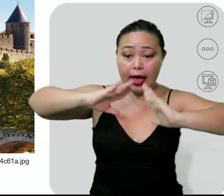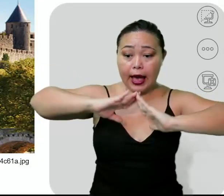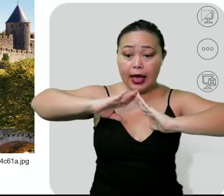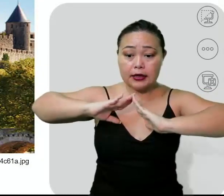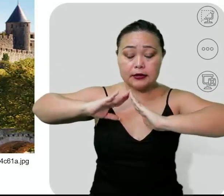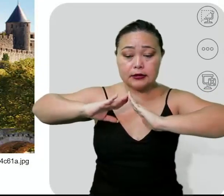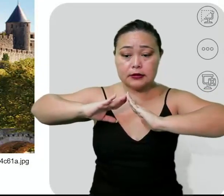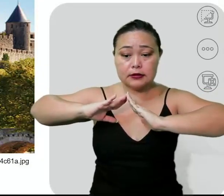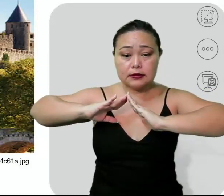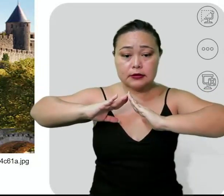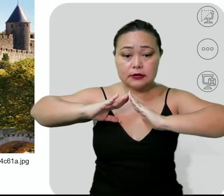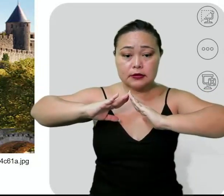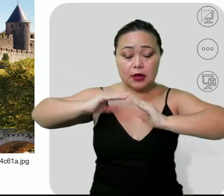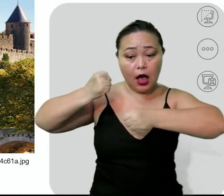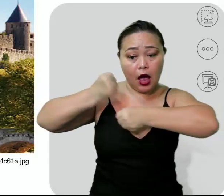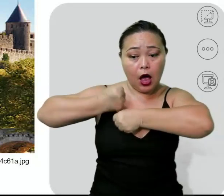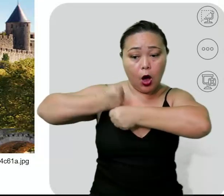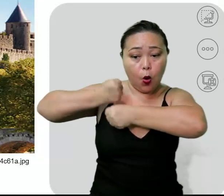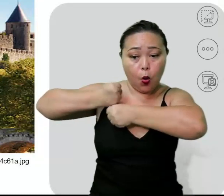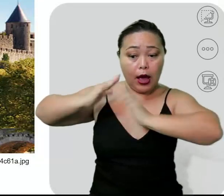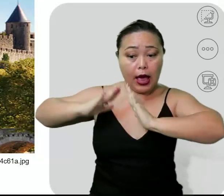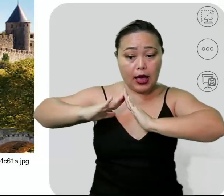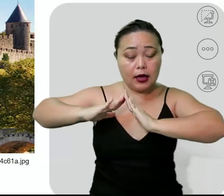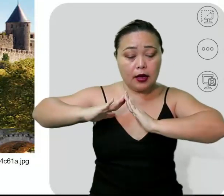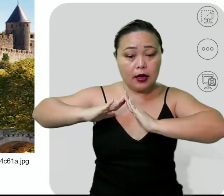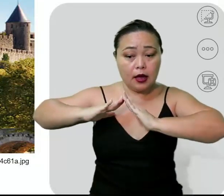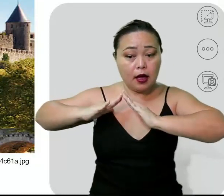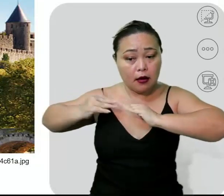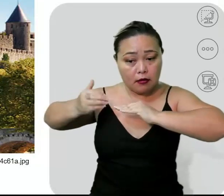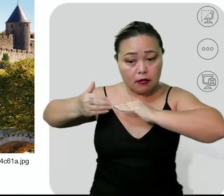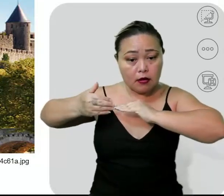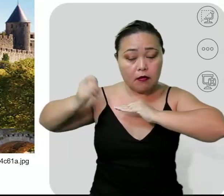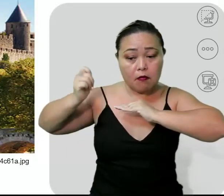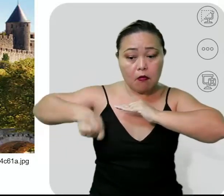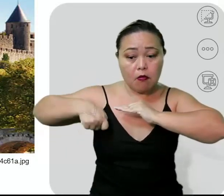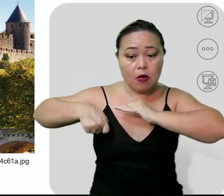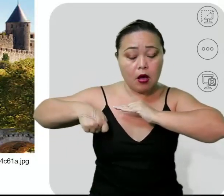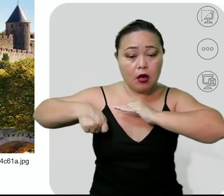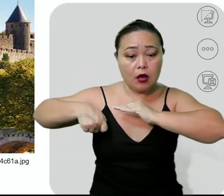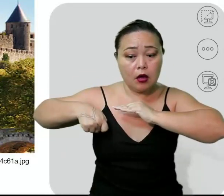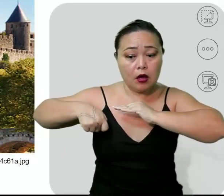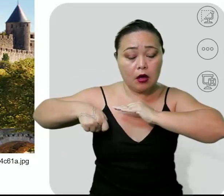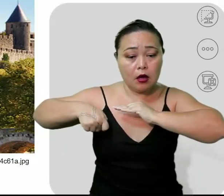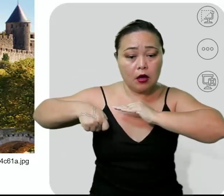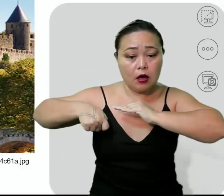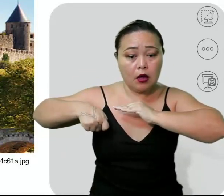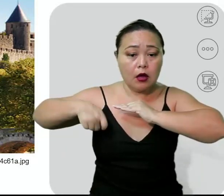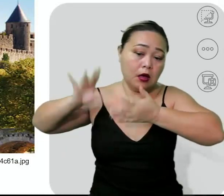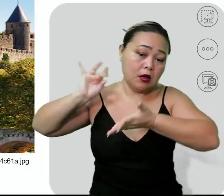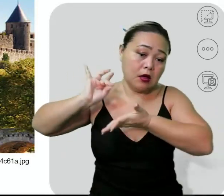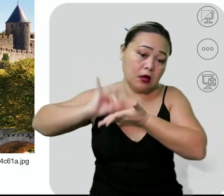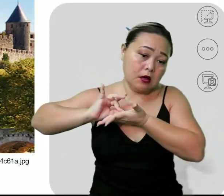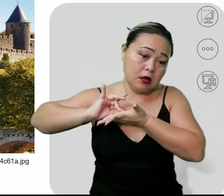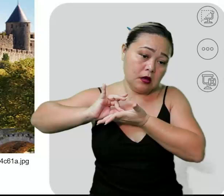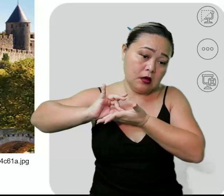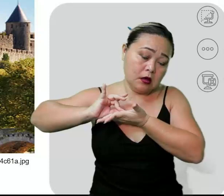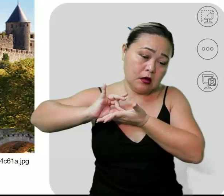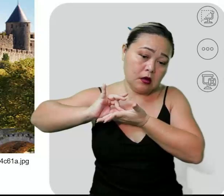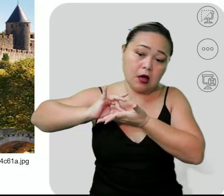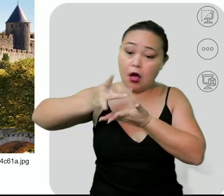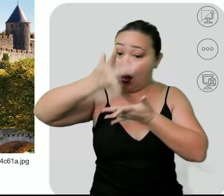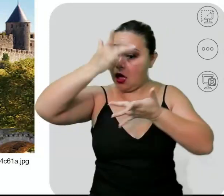casas construídas aqui do lado para poder, na verdade,